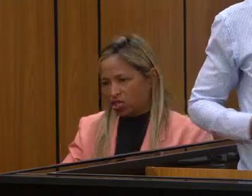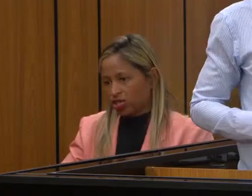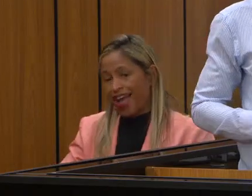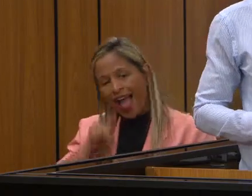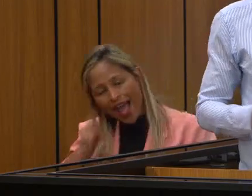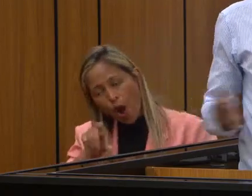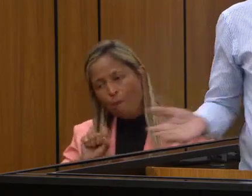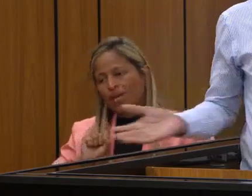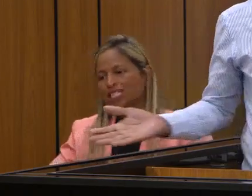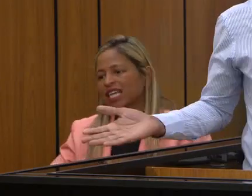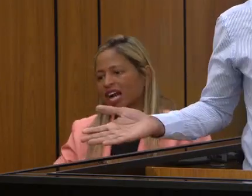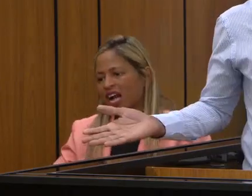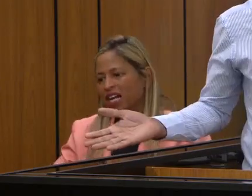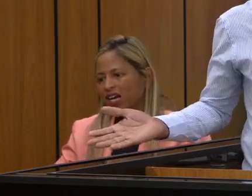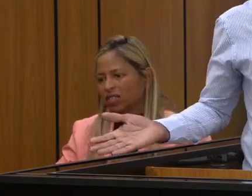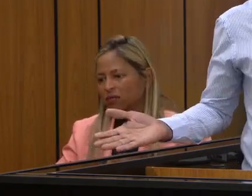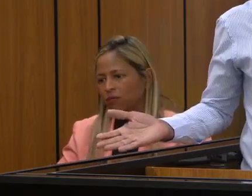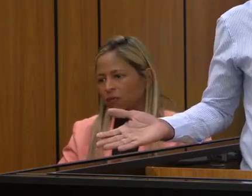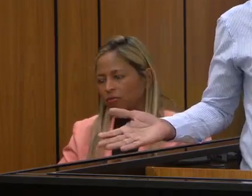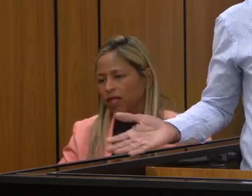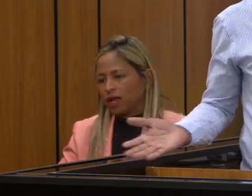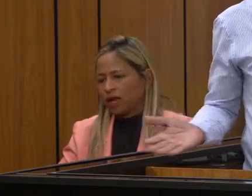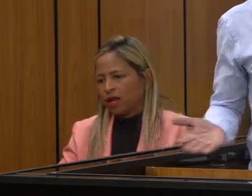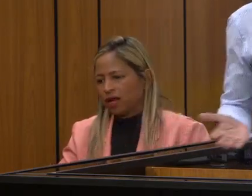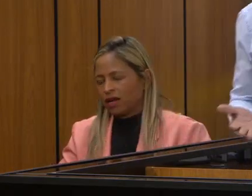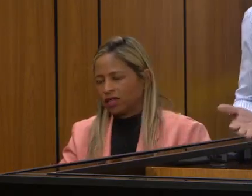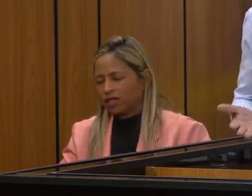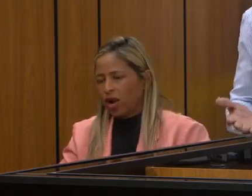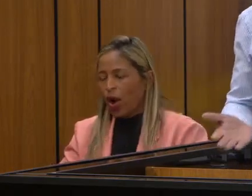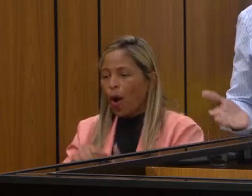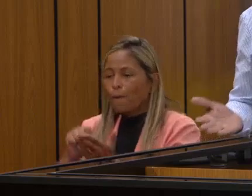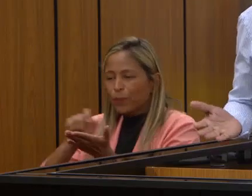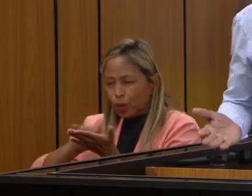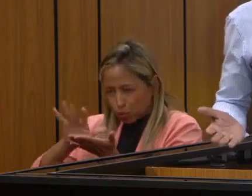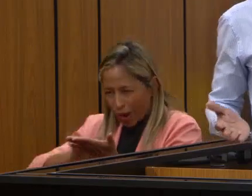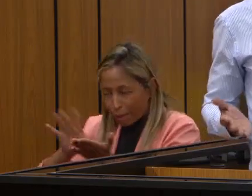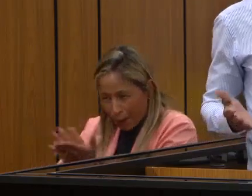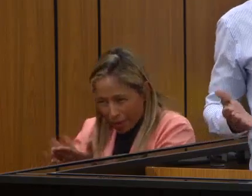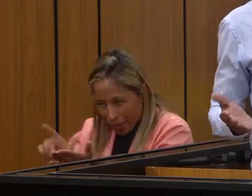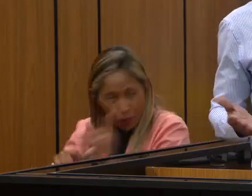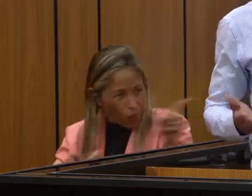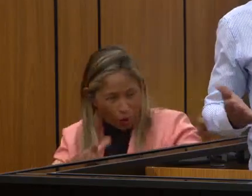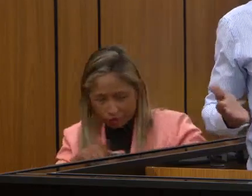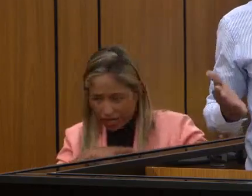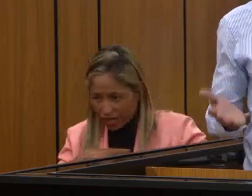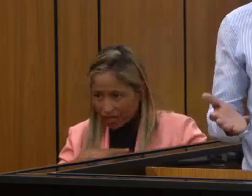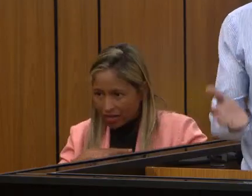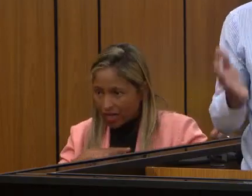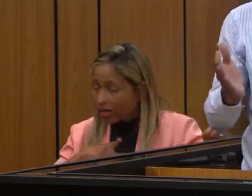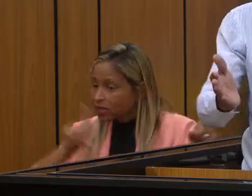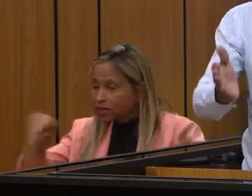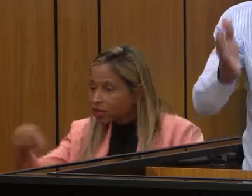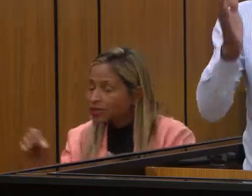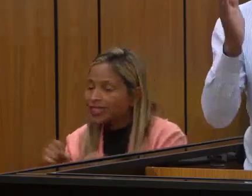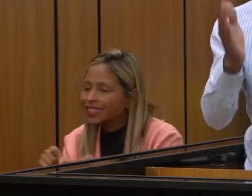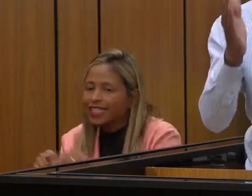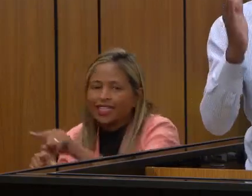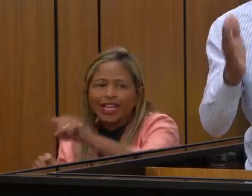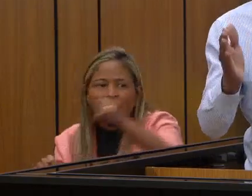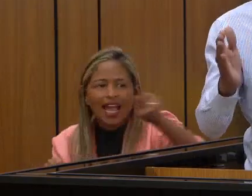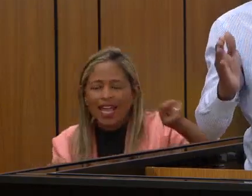sacanagem e eu não vou te dar prontuário depois não né porque o trabalho ali foi a gente percebe que não foi feito